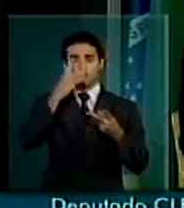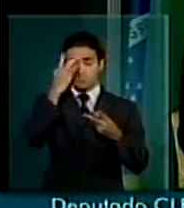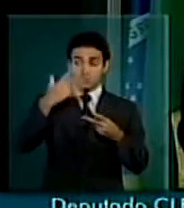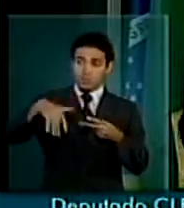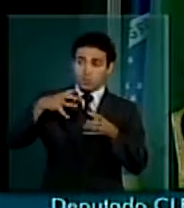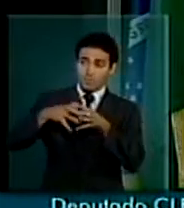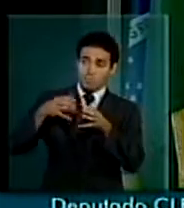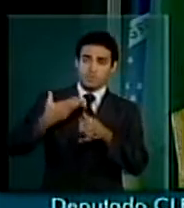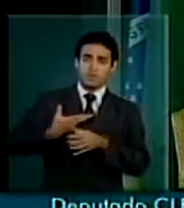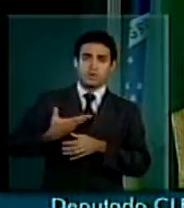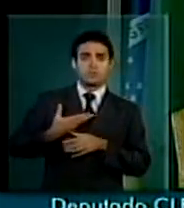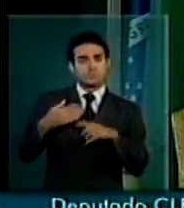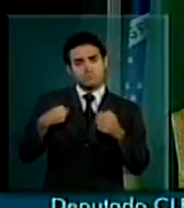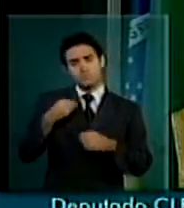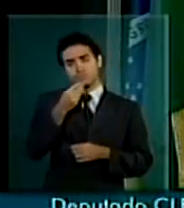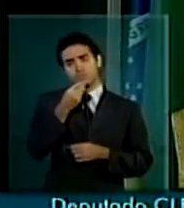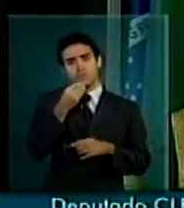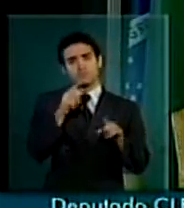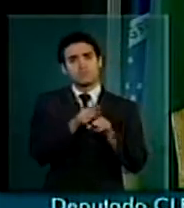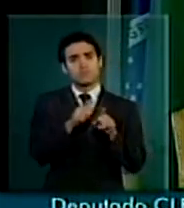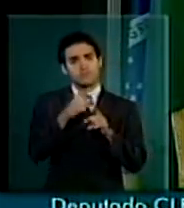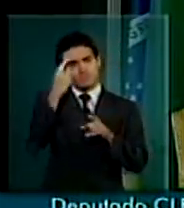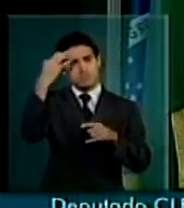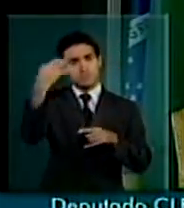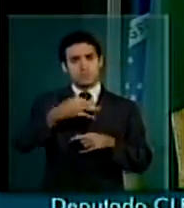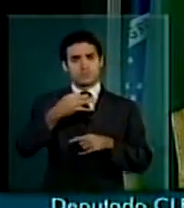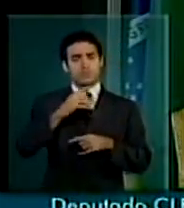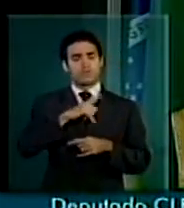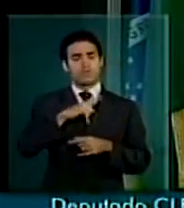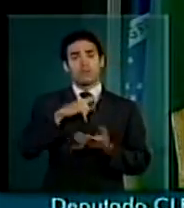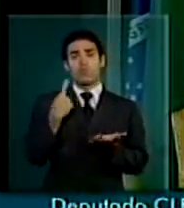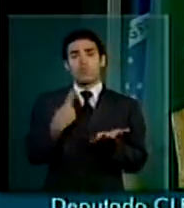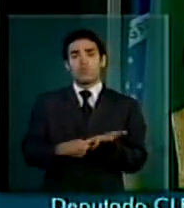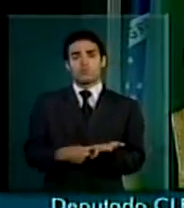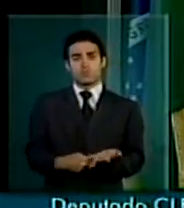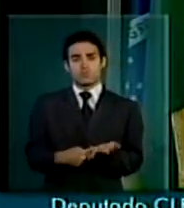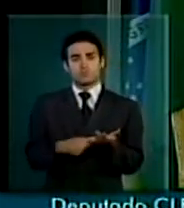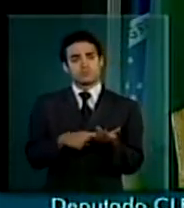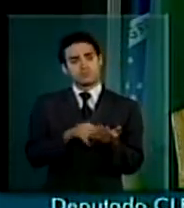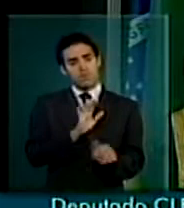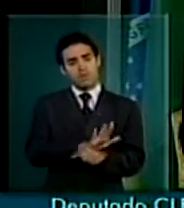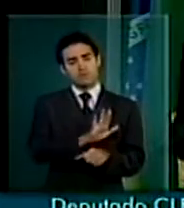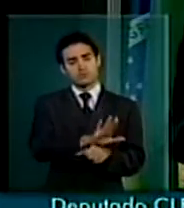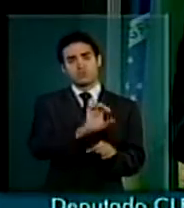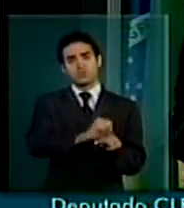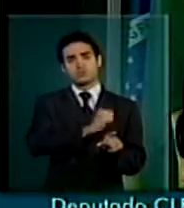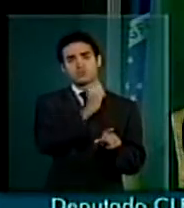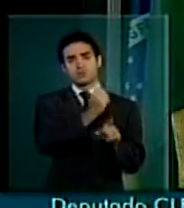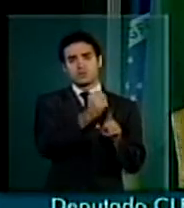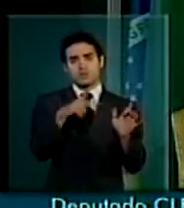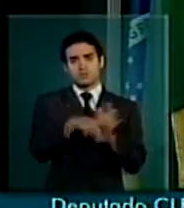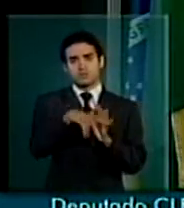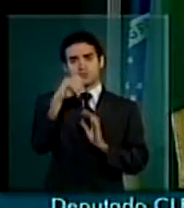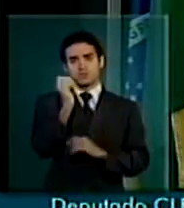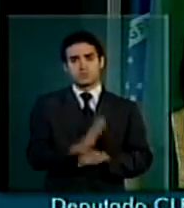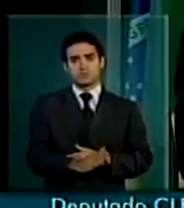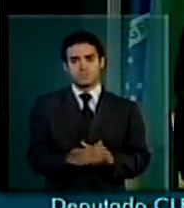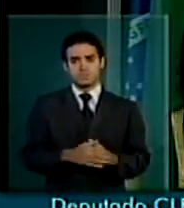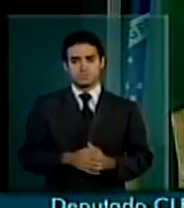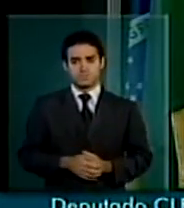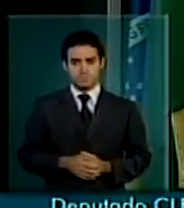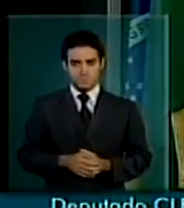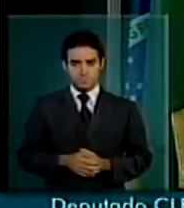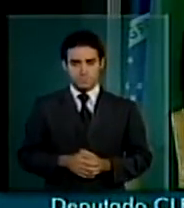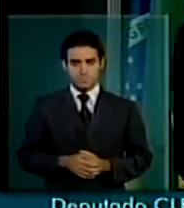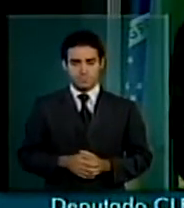aqui nesta casa, possam estar convicto e coeso do compromisso que todos nós temos com a sociedade brasileira, mas de forma muito especial, senhor